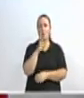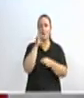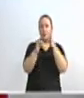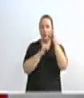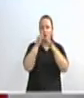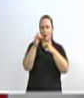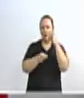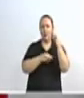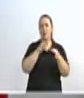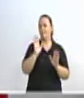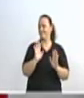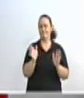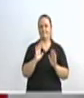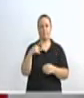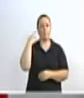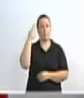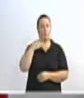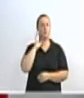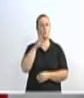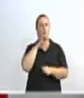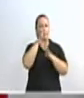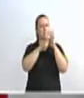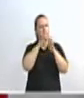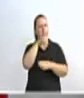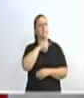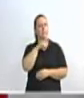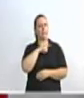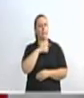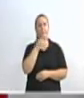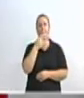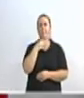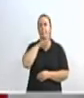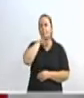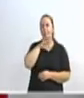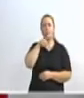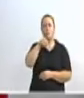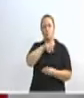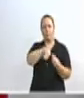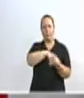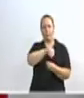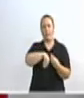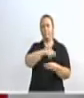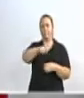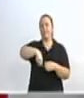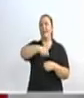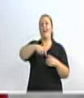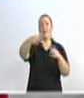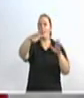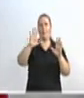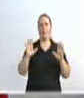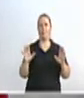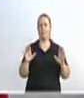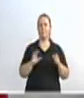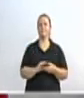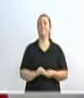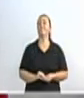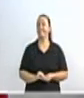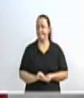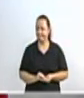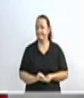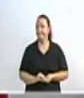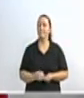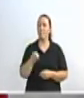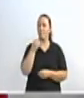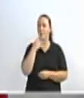criticando. A classe política é bastante criticada. E aí vai os bons, vai os ruins, enfim, tudo na mesma panela, parece. E os bons que estão buscando fazendo a sua parte não